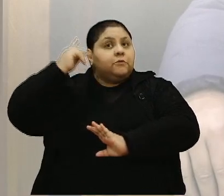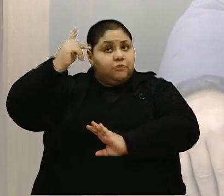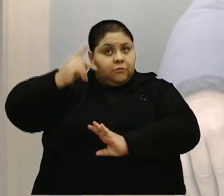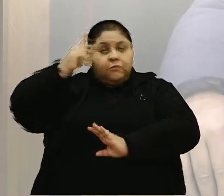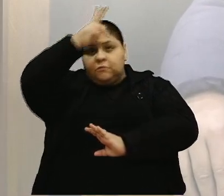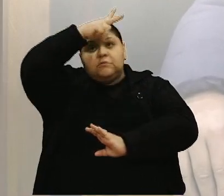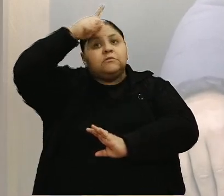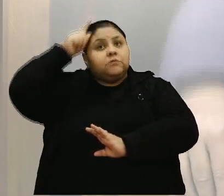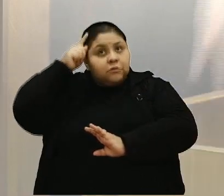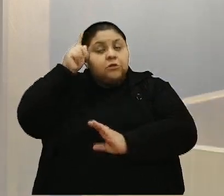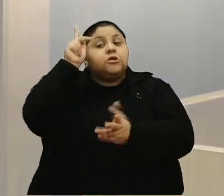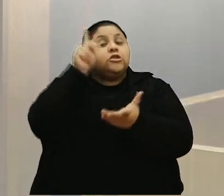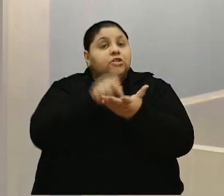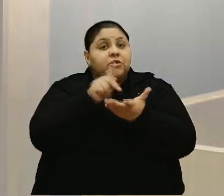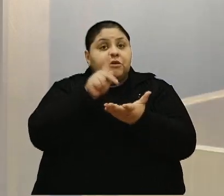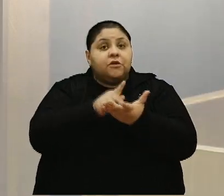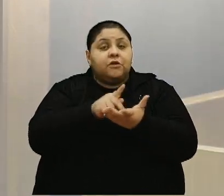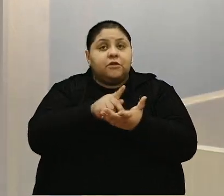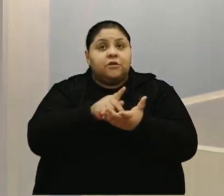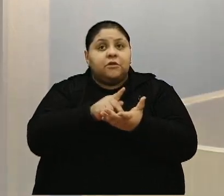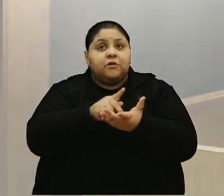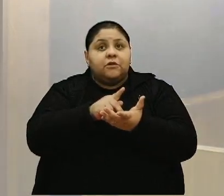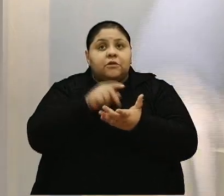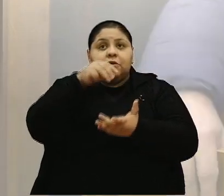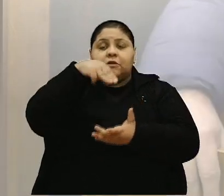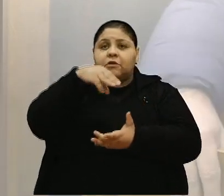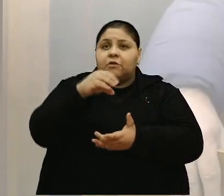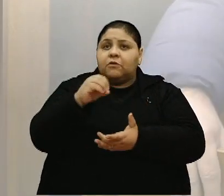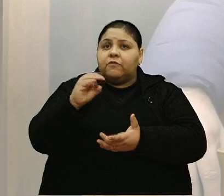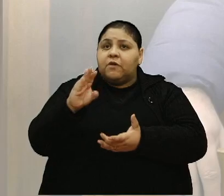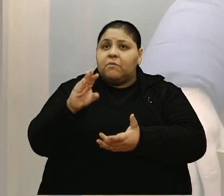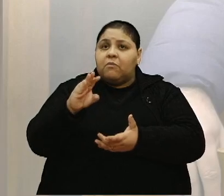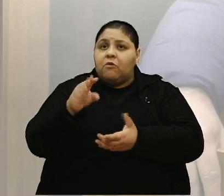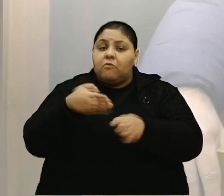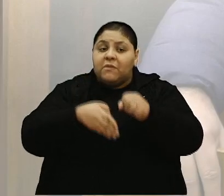prefeitos efetivamente. Porque eu vi até a Mob Caxias indo para Brasília.